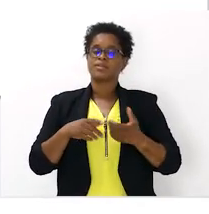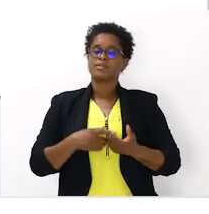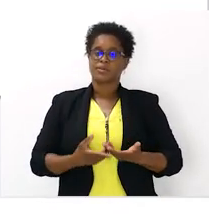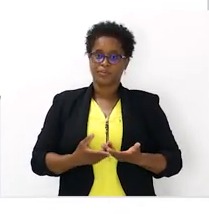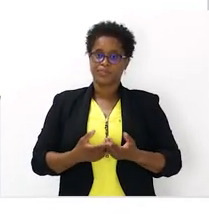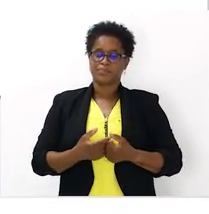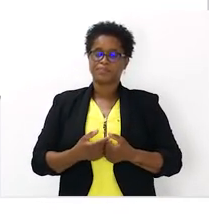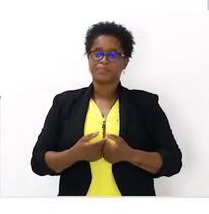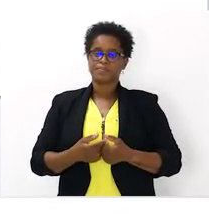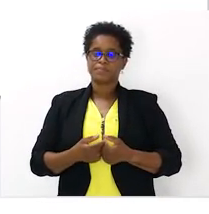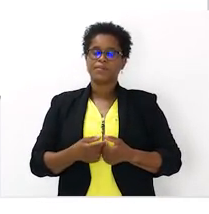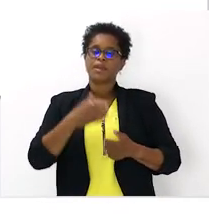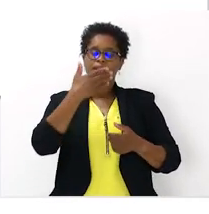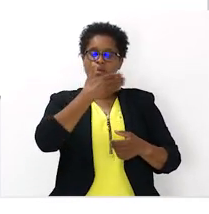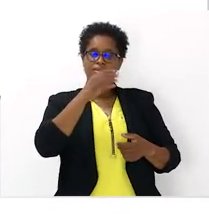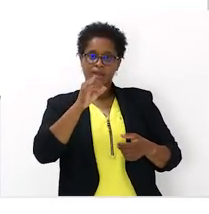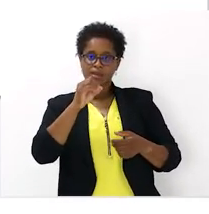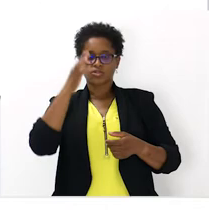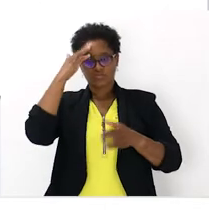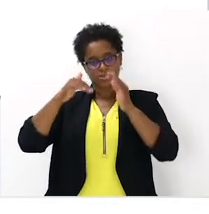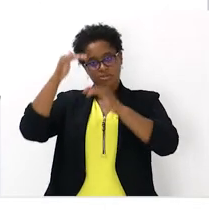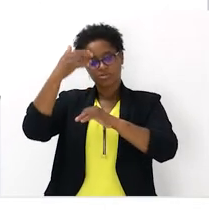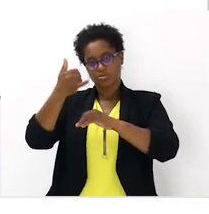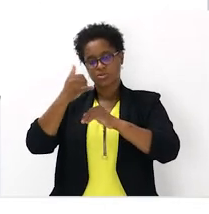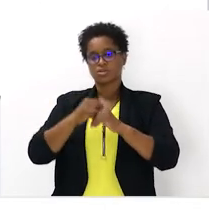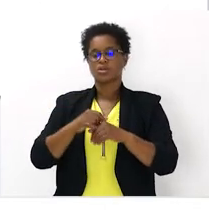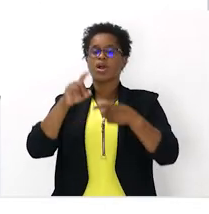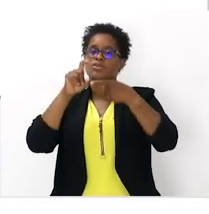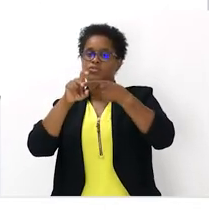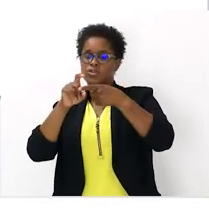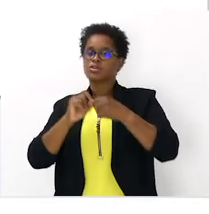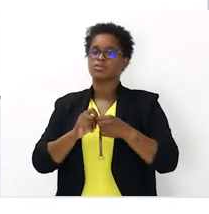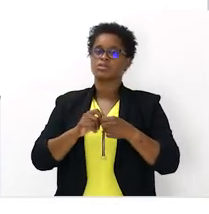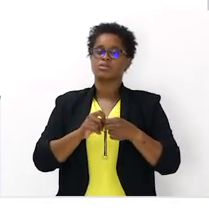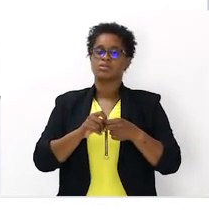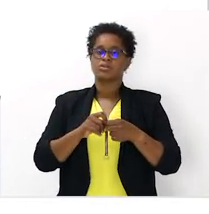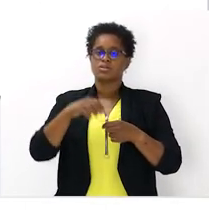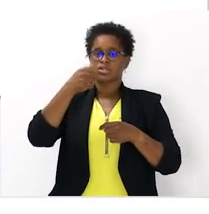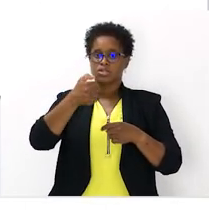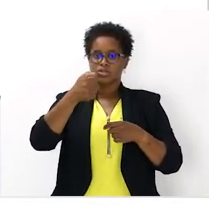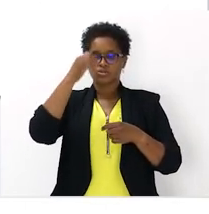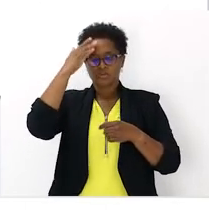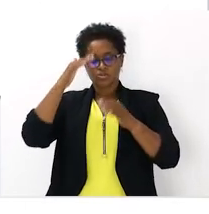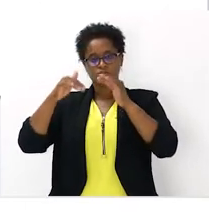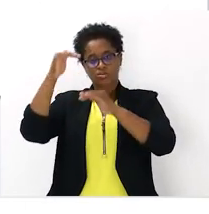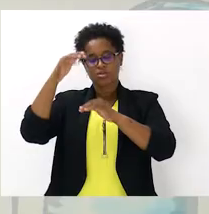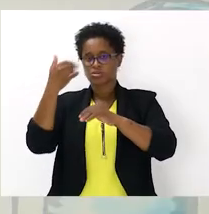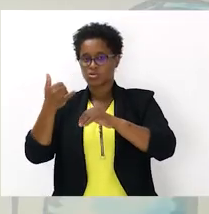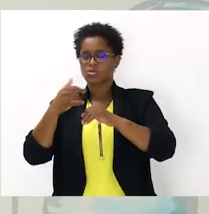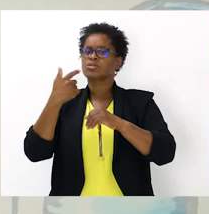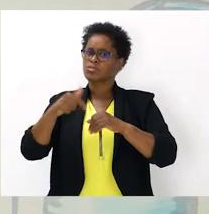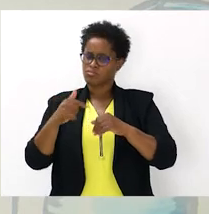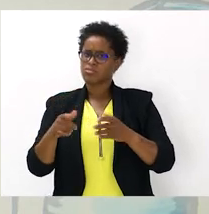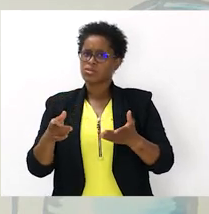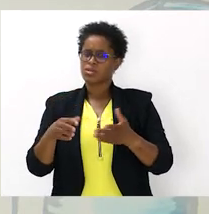C. 10 de expoente 2 a dividir por 5 de expoente 2.